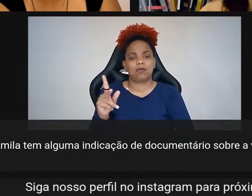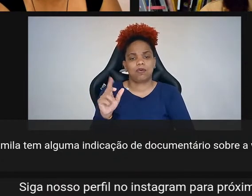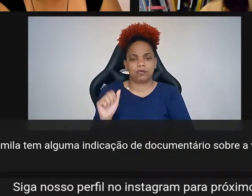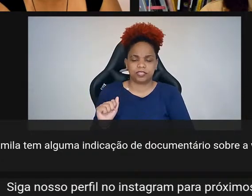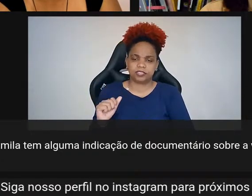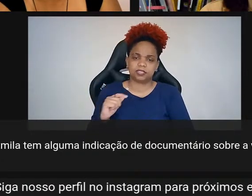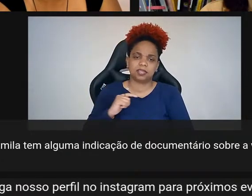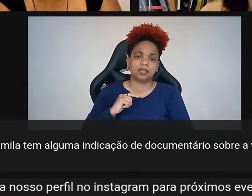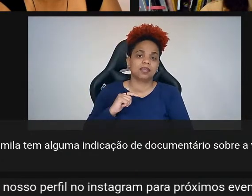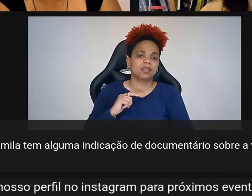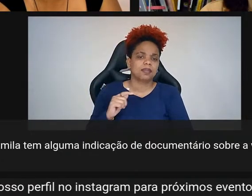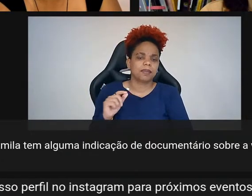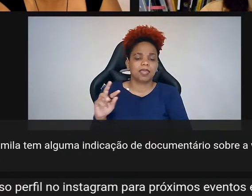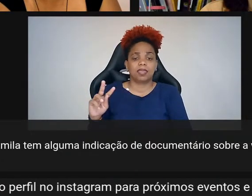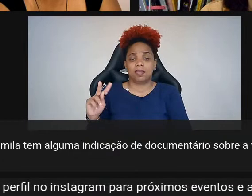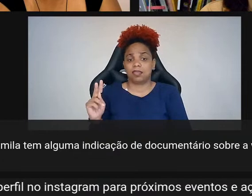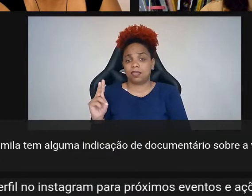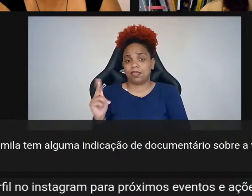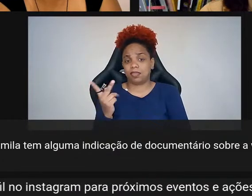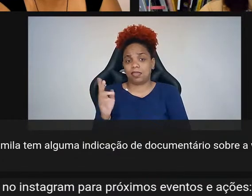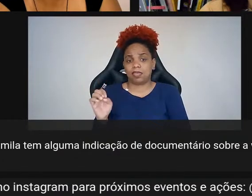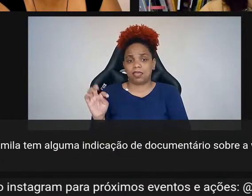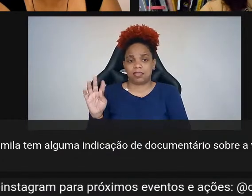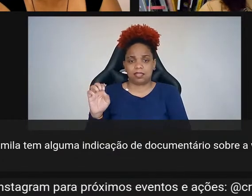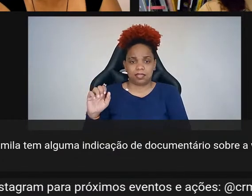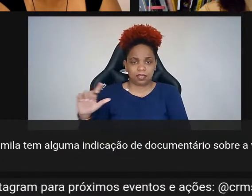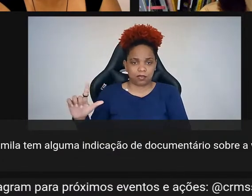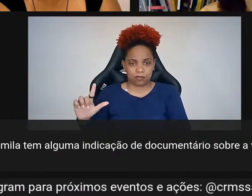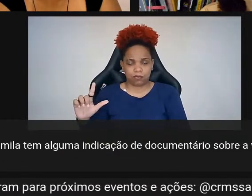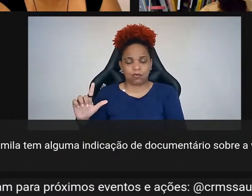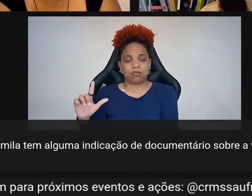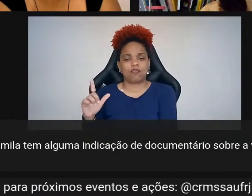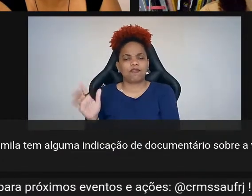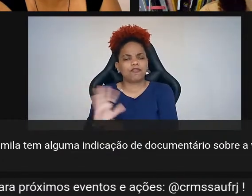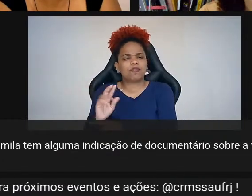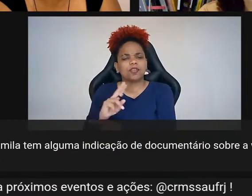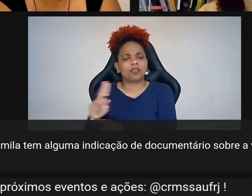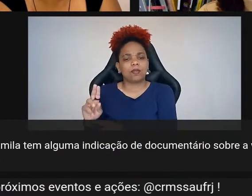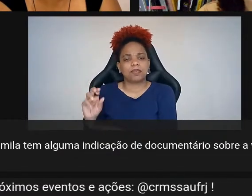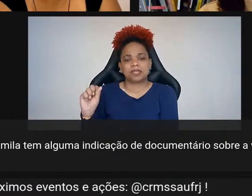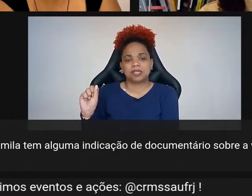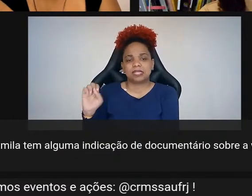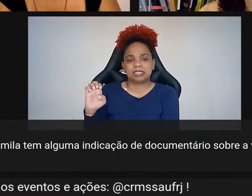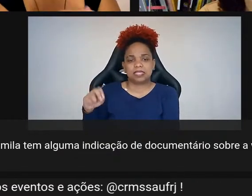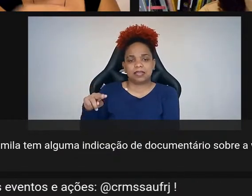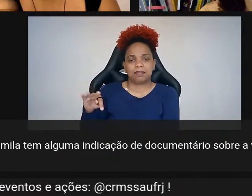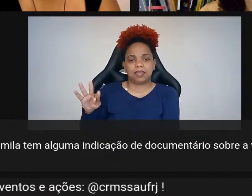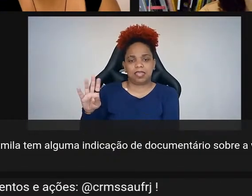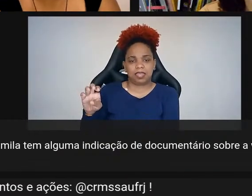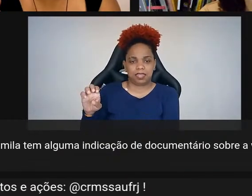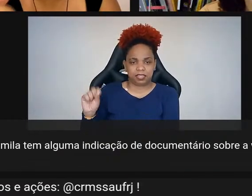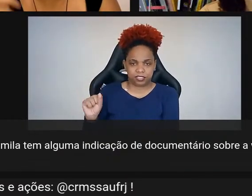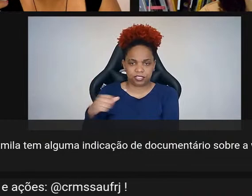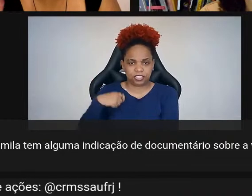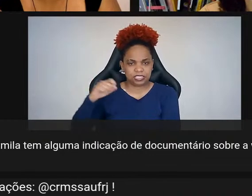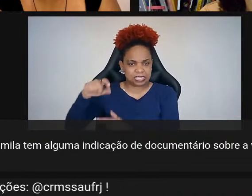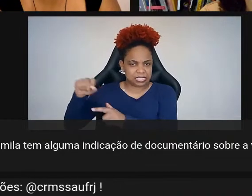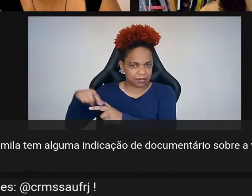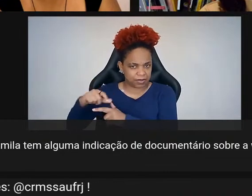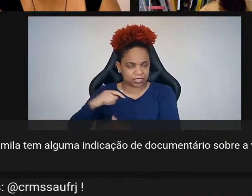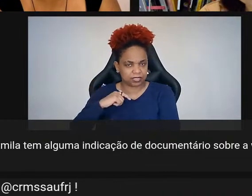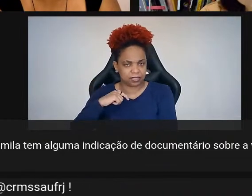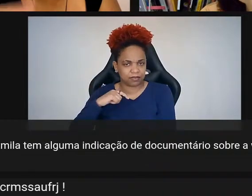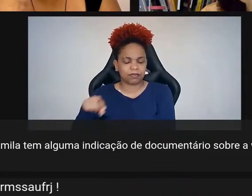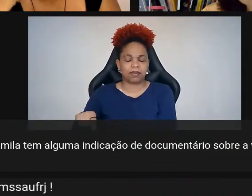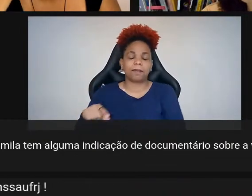a Ethel de Oliveira, que fez o filme Sementes, que conta a história de mulheres negras no parlamento após a execução brutal